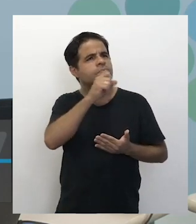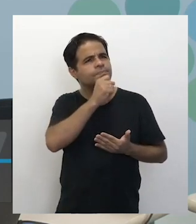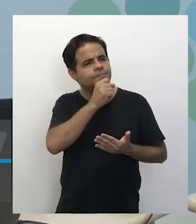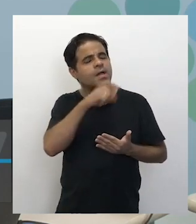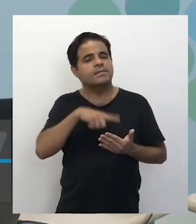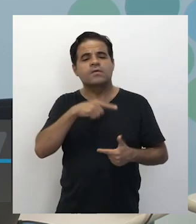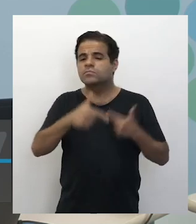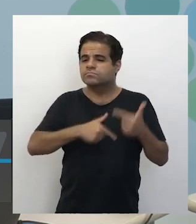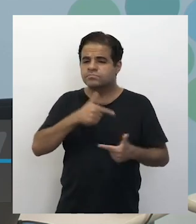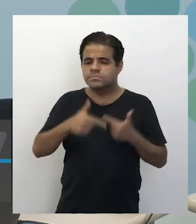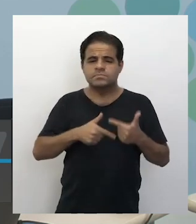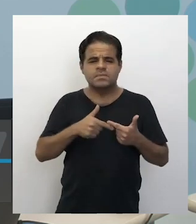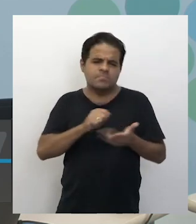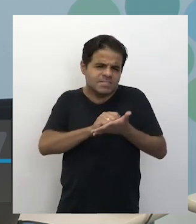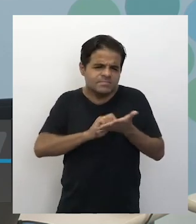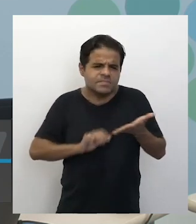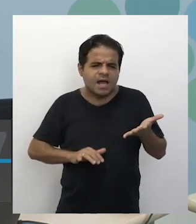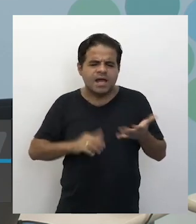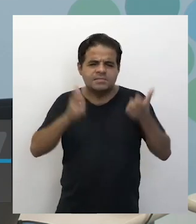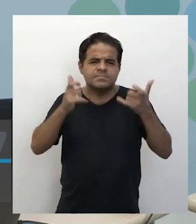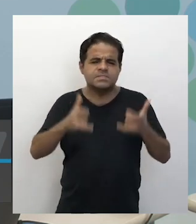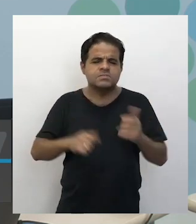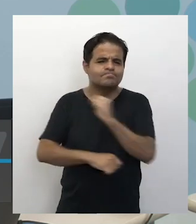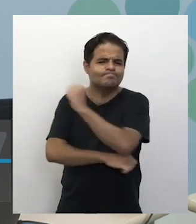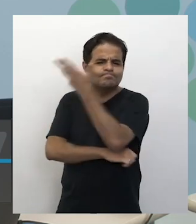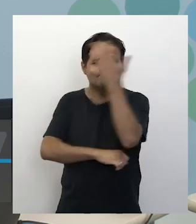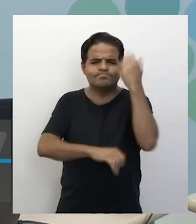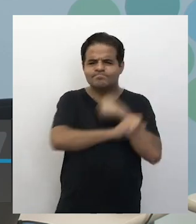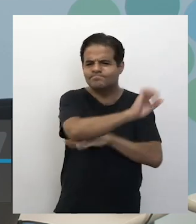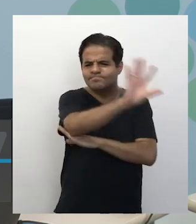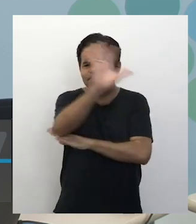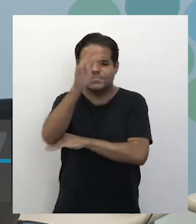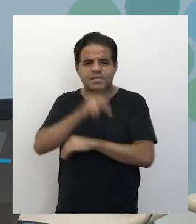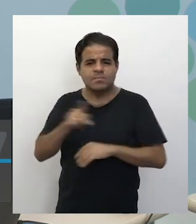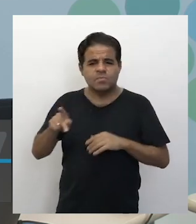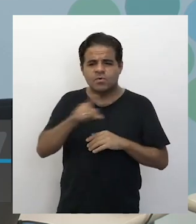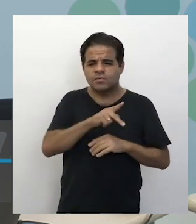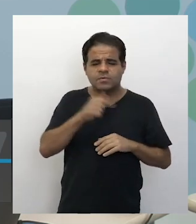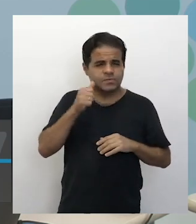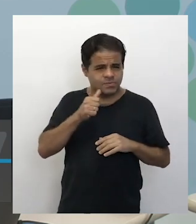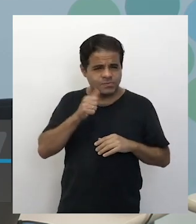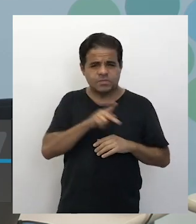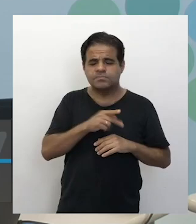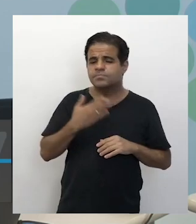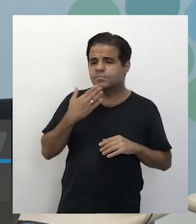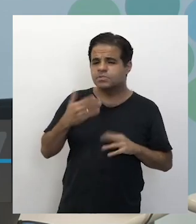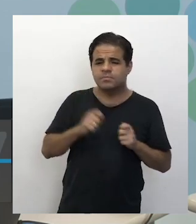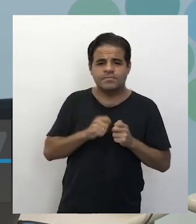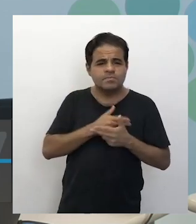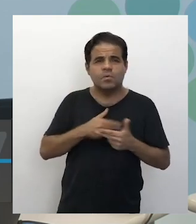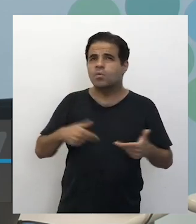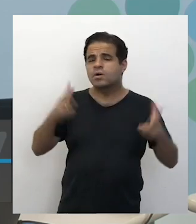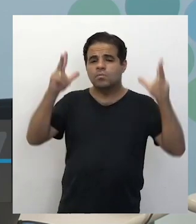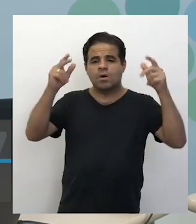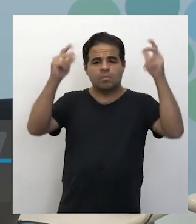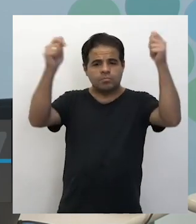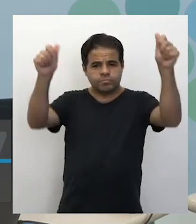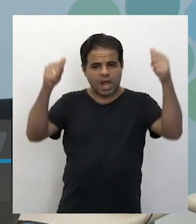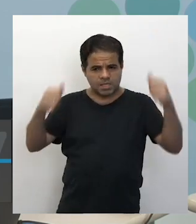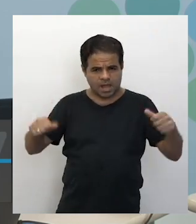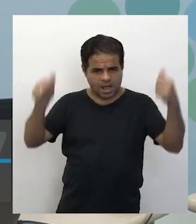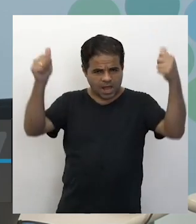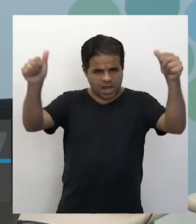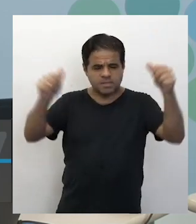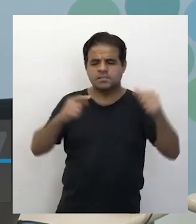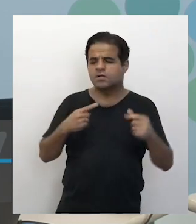tivemos uma atividade sobre meio ambiente. E a professora tinha pedido para fazer algo como um cartaz. Aí